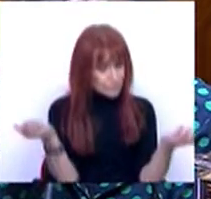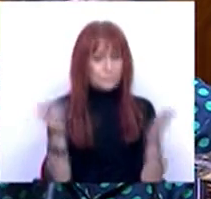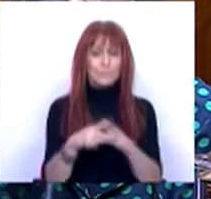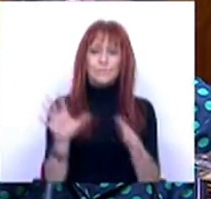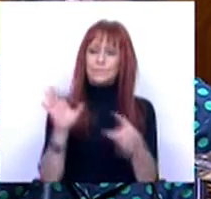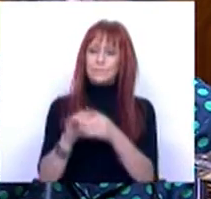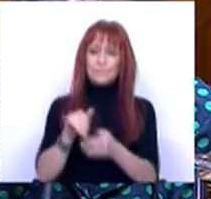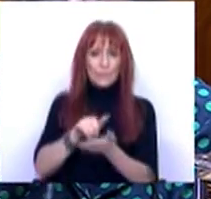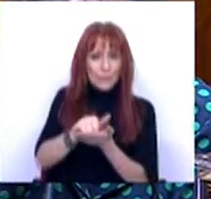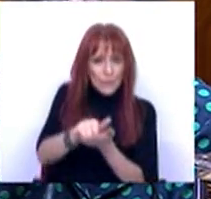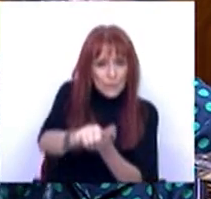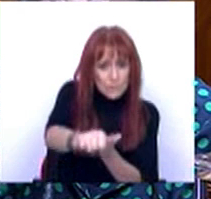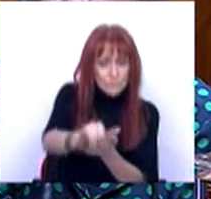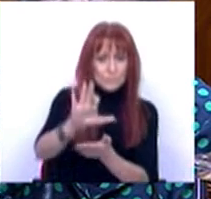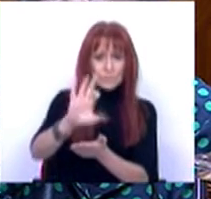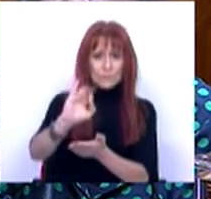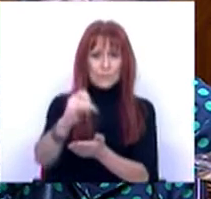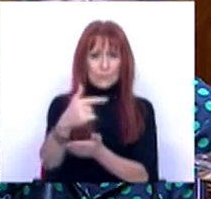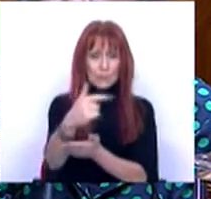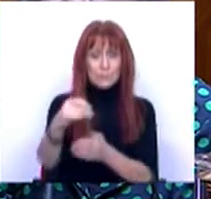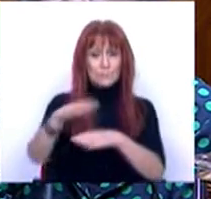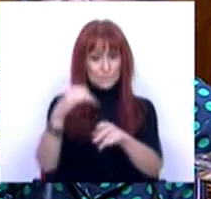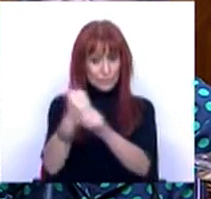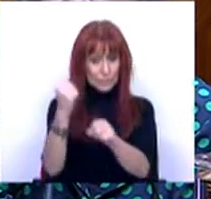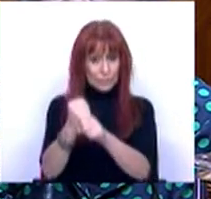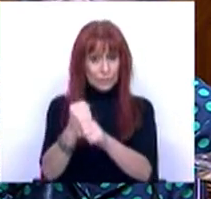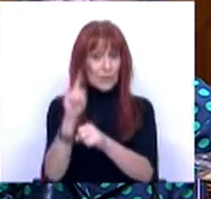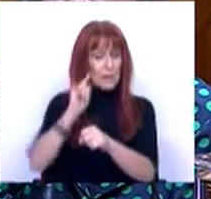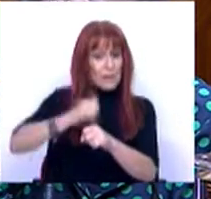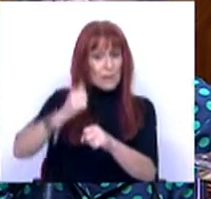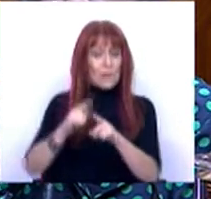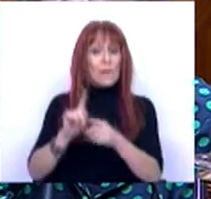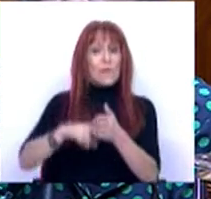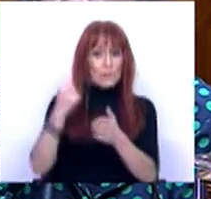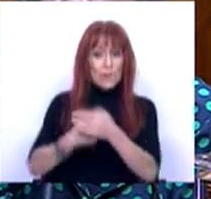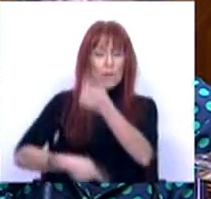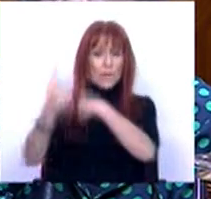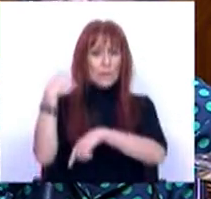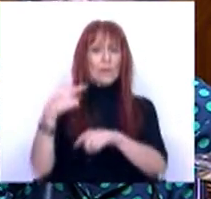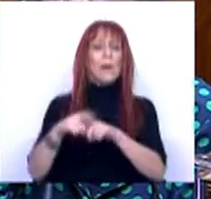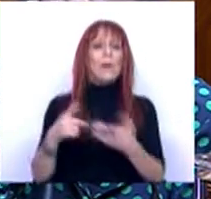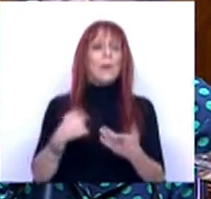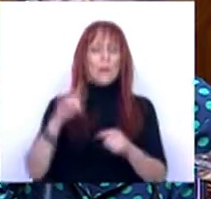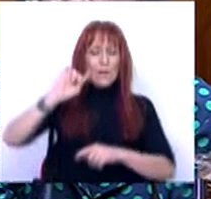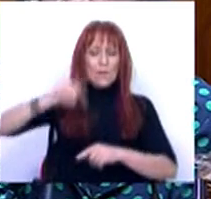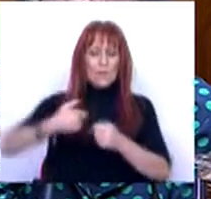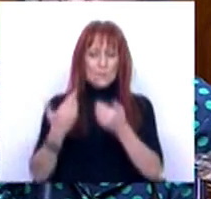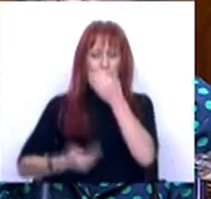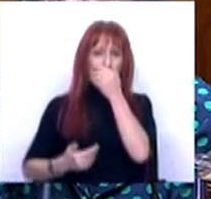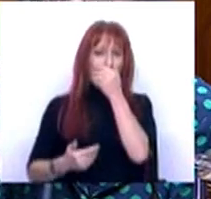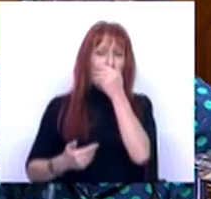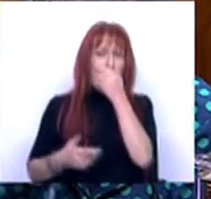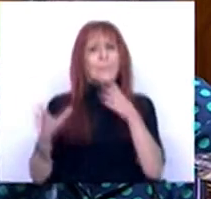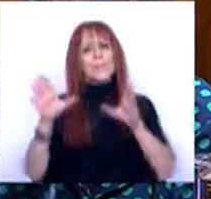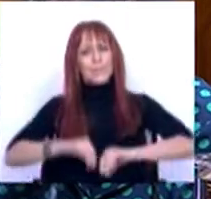que diz respeito ao aeroporto da Horta, foi feito um trabalho muito importante, que foi concluído ontem. Ficamos a saber hoje, de